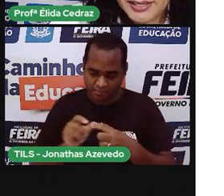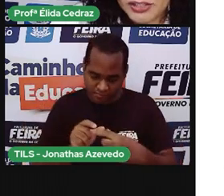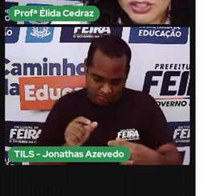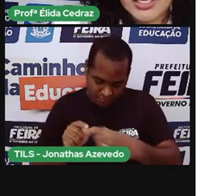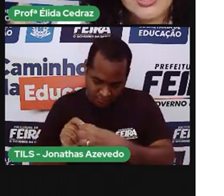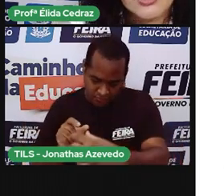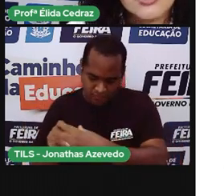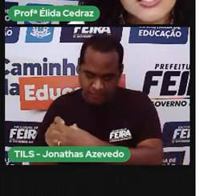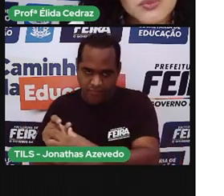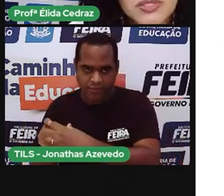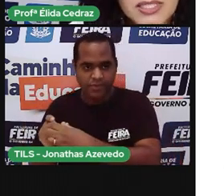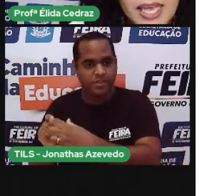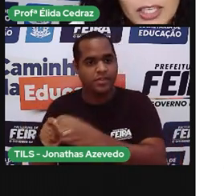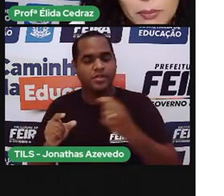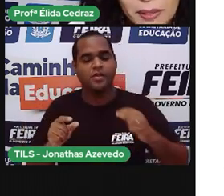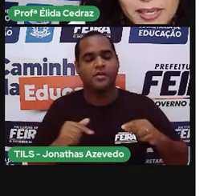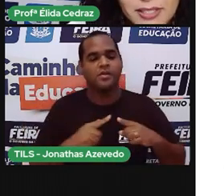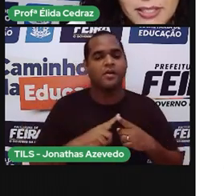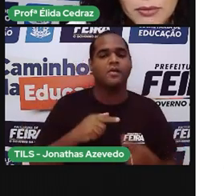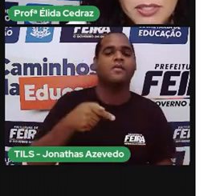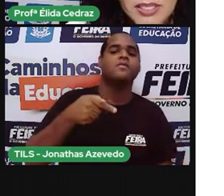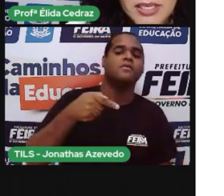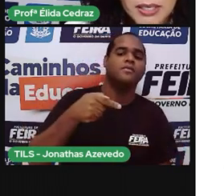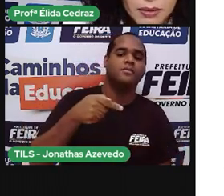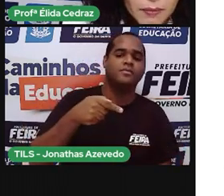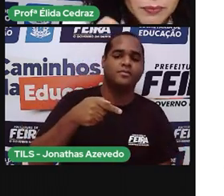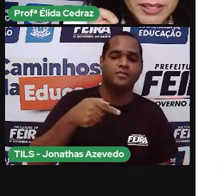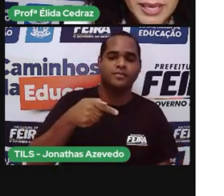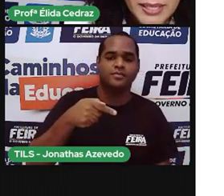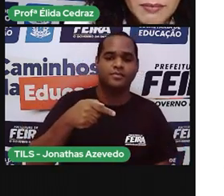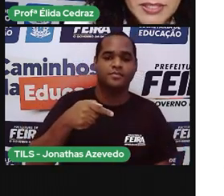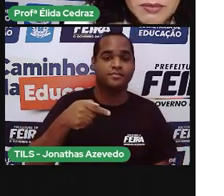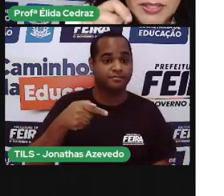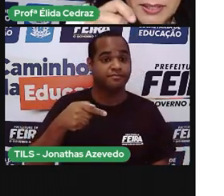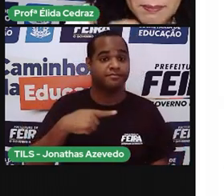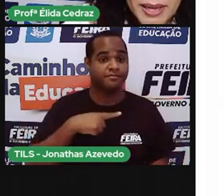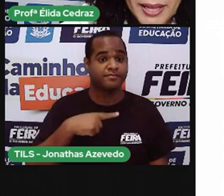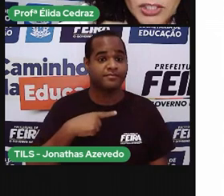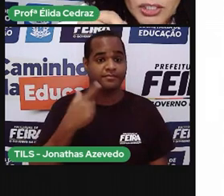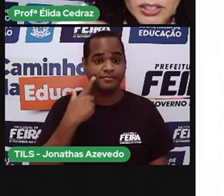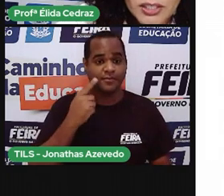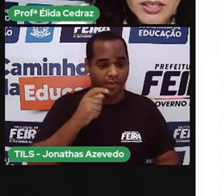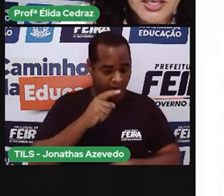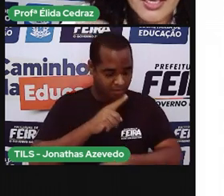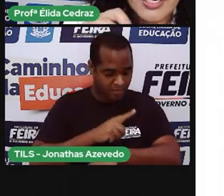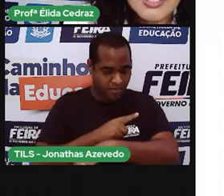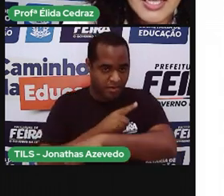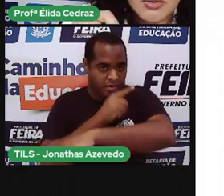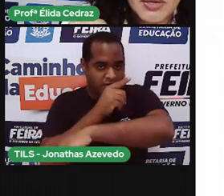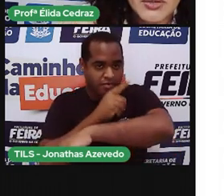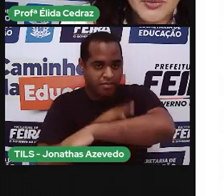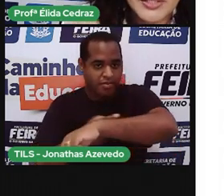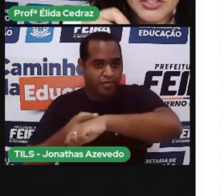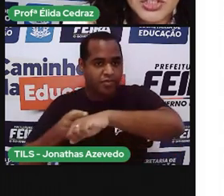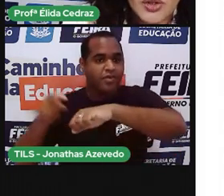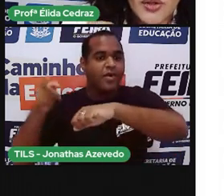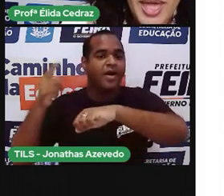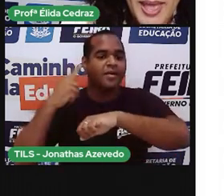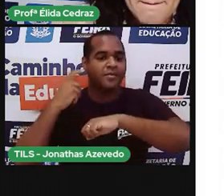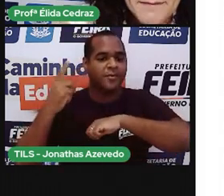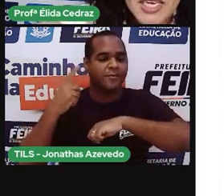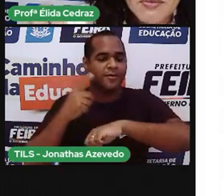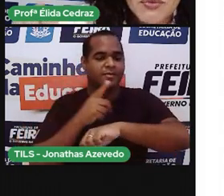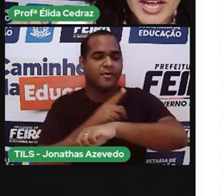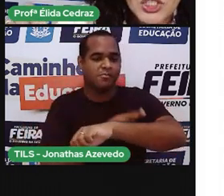até grande. São 7 pedacinhos. E cada vez que você bate, ele sai uma nota: